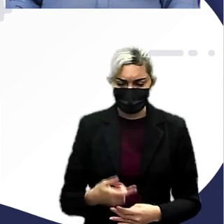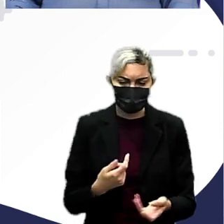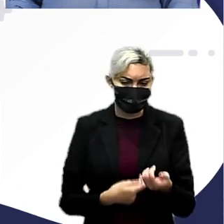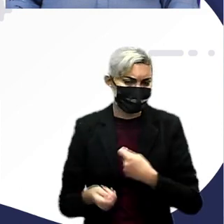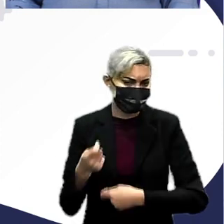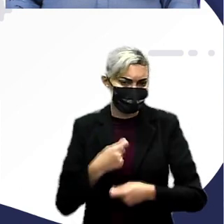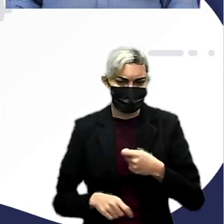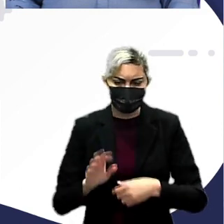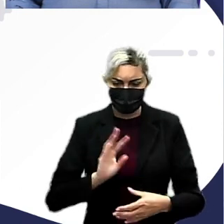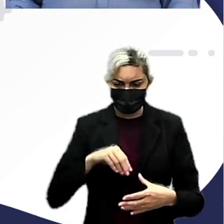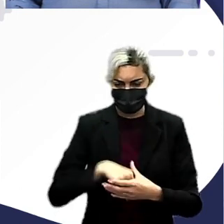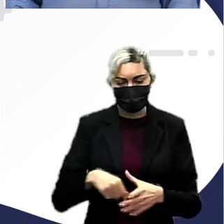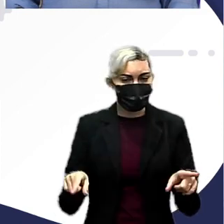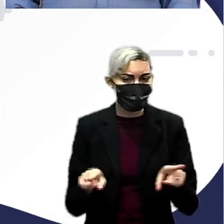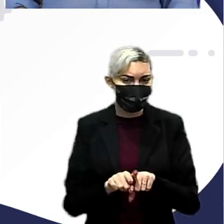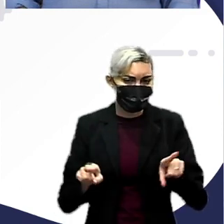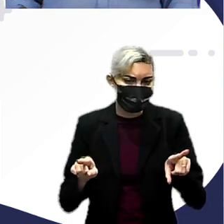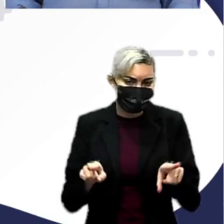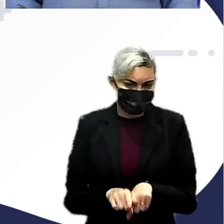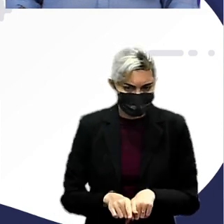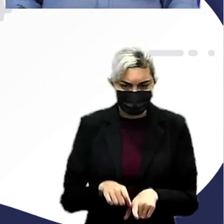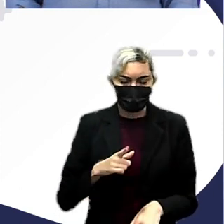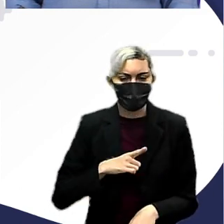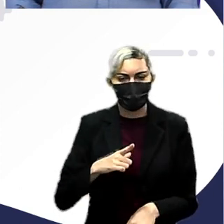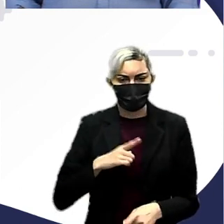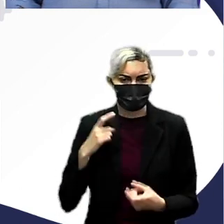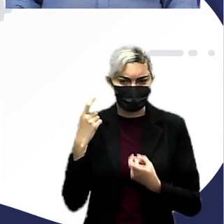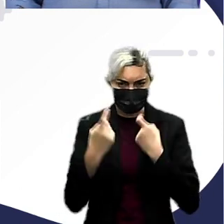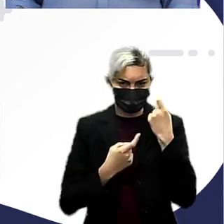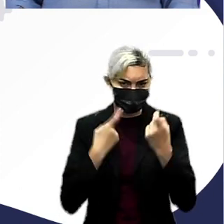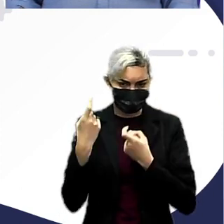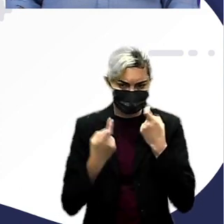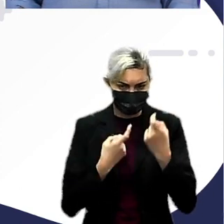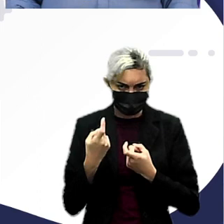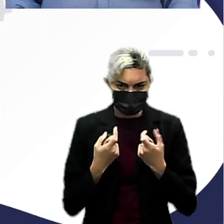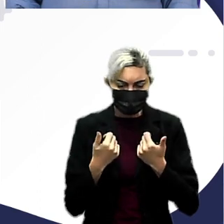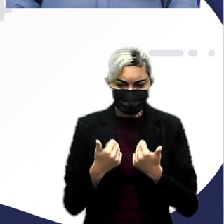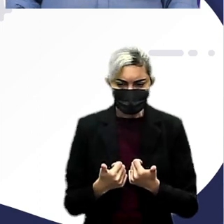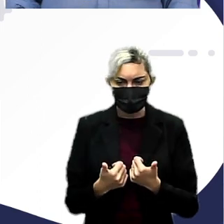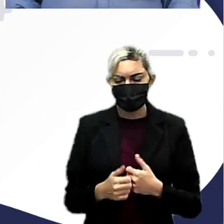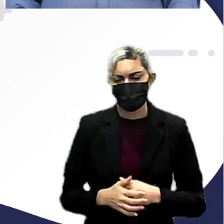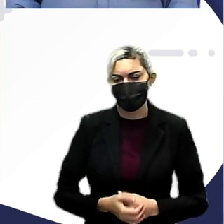mercado interno também está tendo essa preocupação, perfeito?